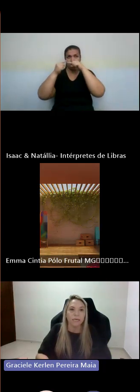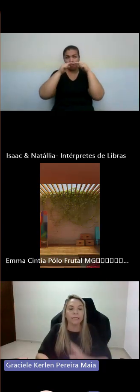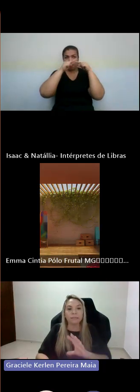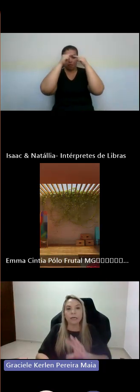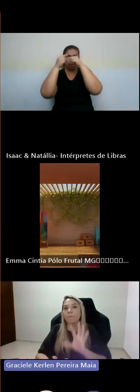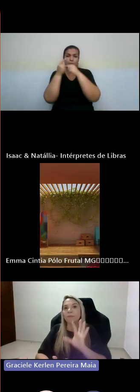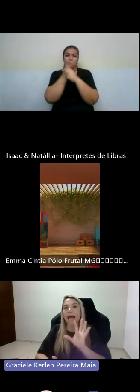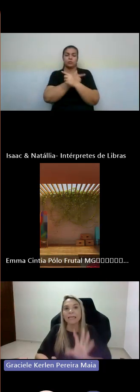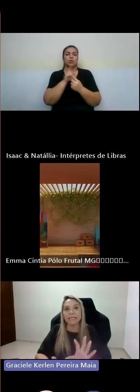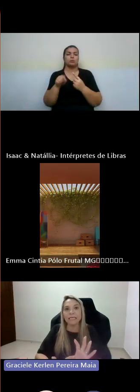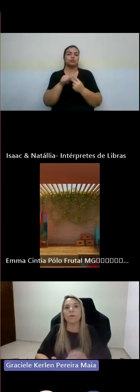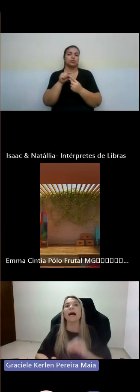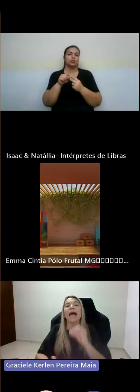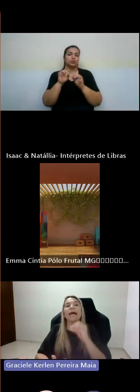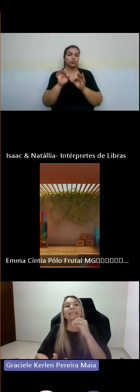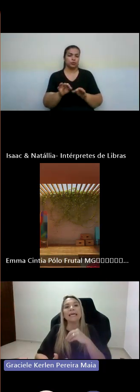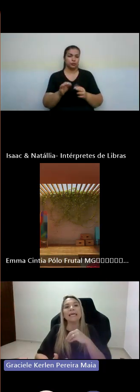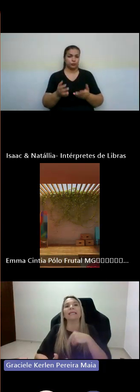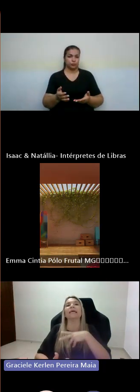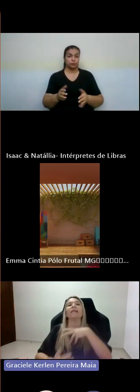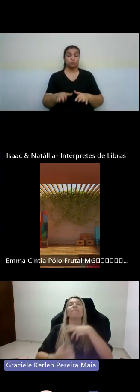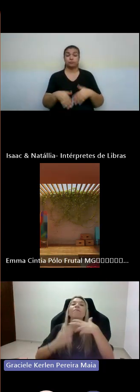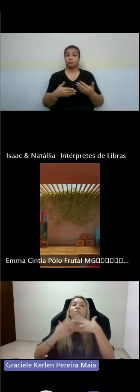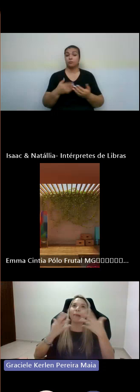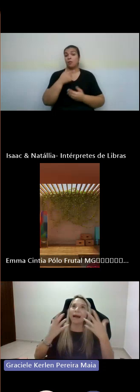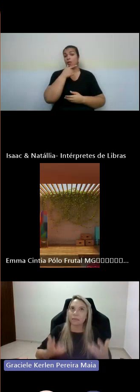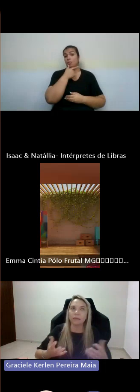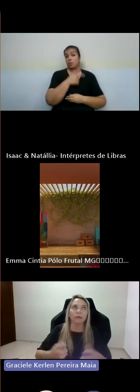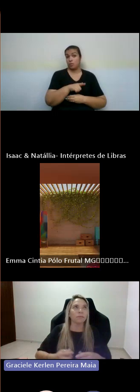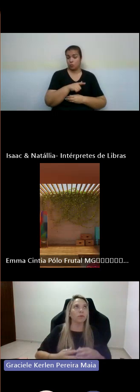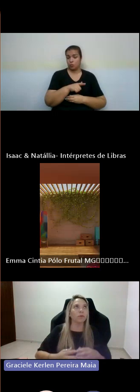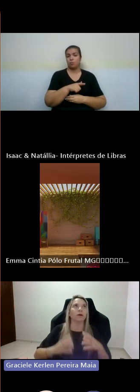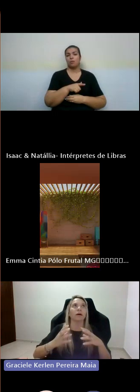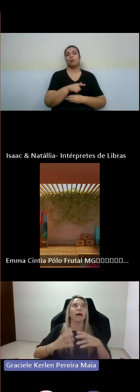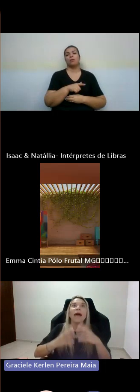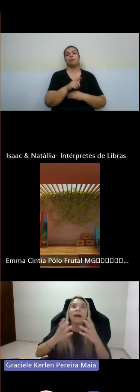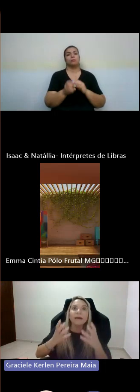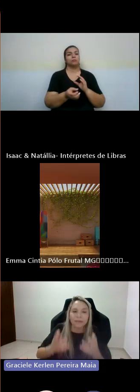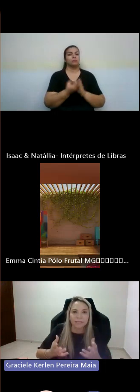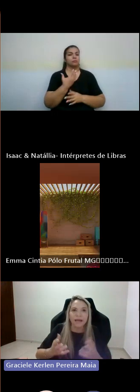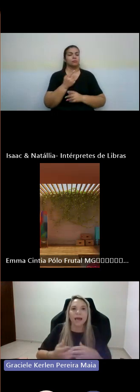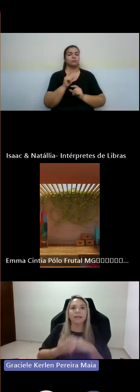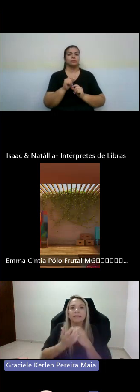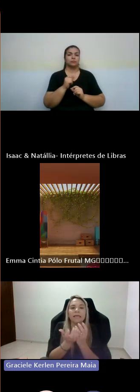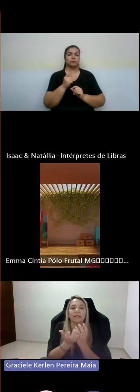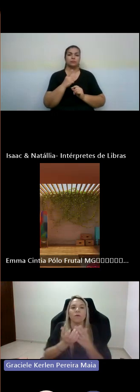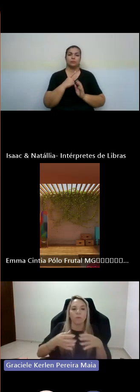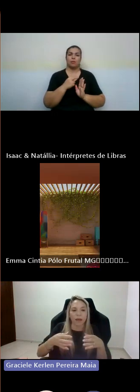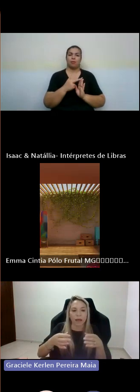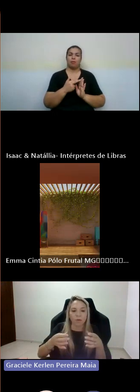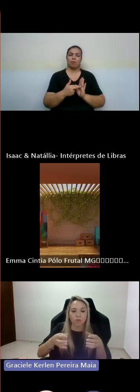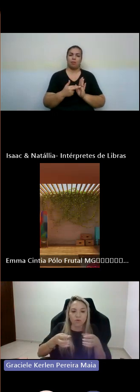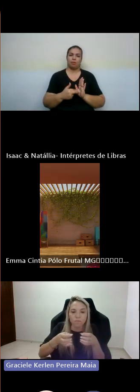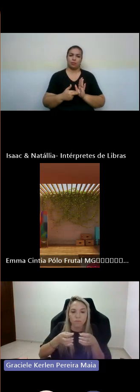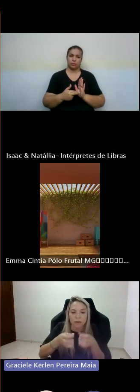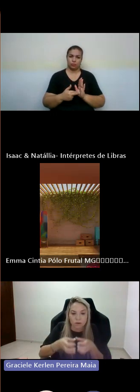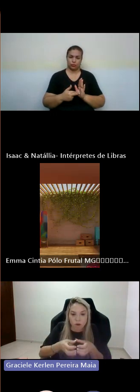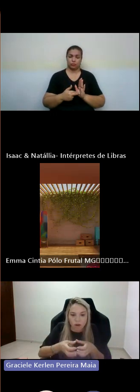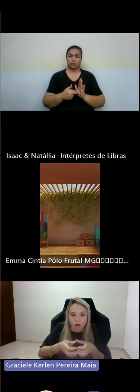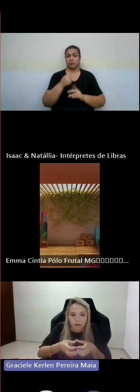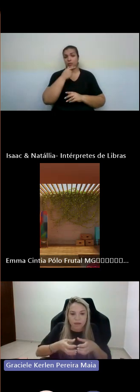objetivo. Então, a língua, ela é formada por regras, ela tem um